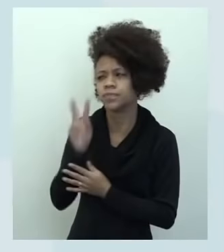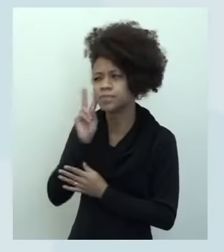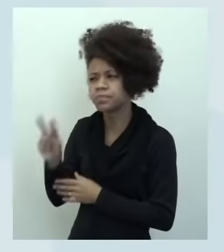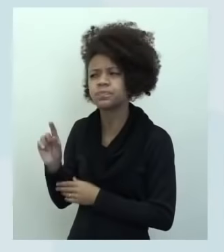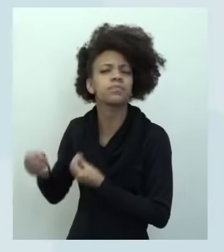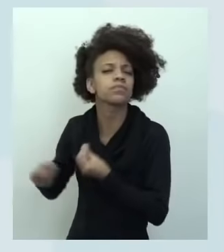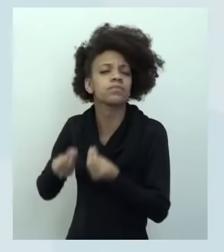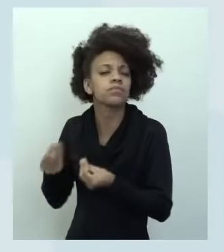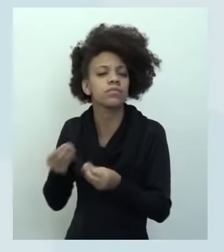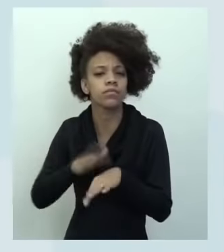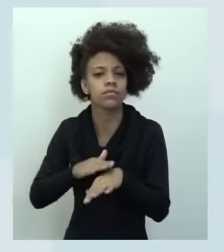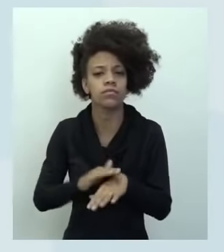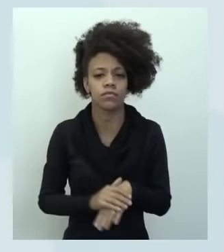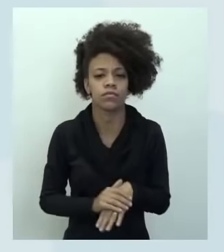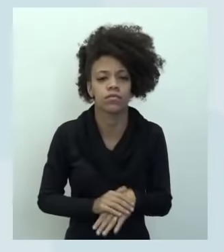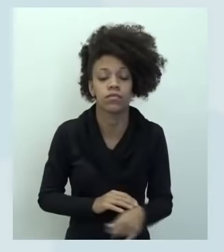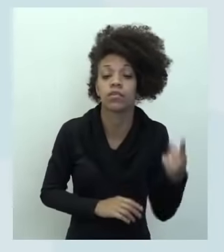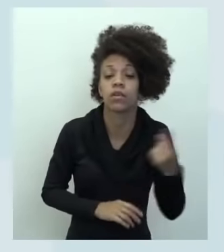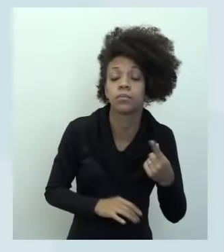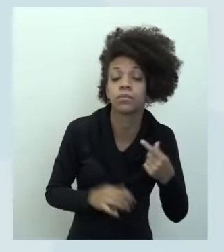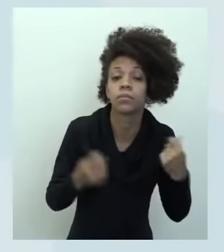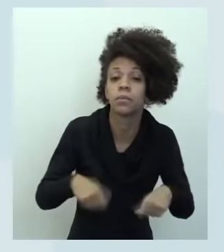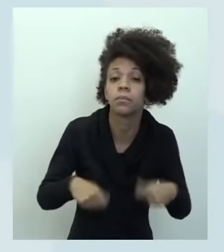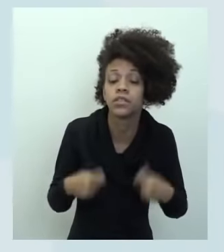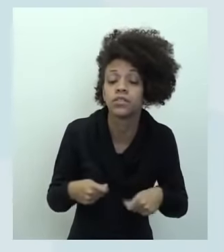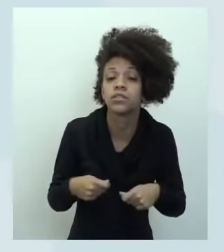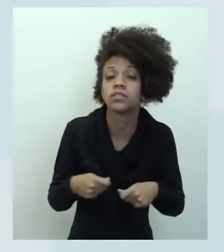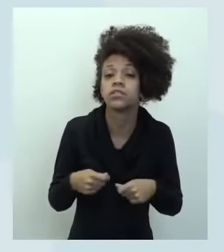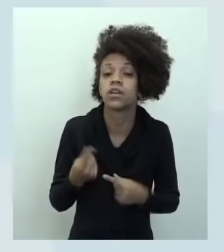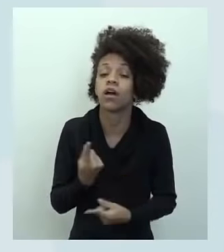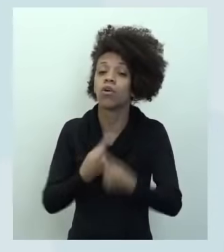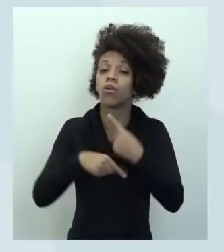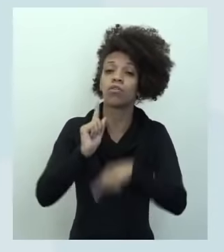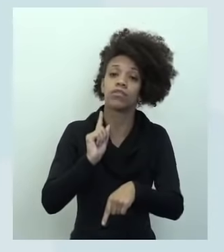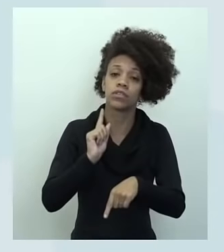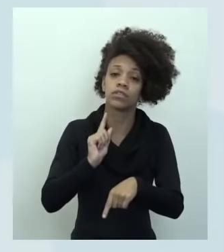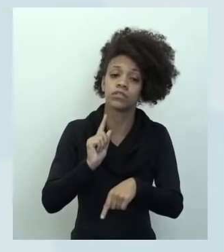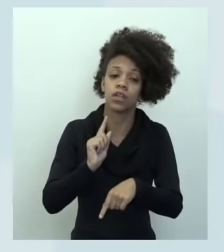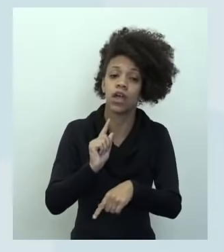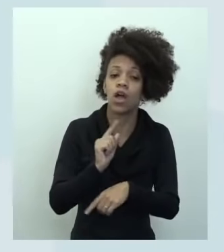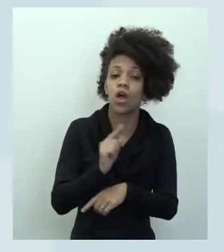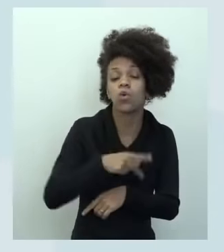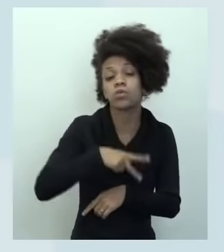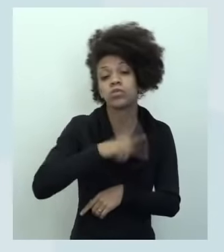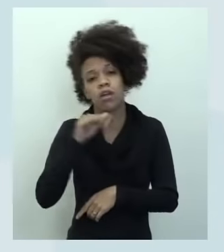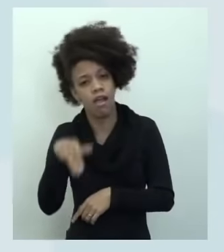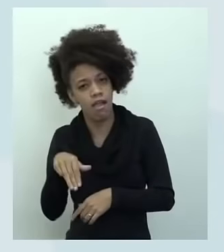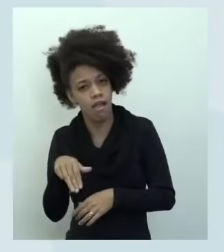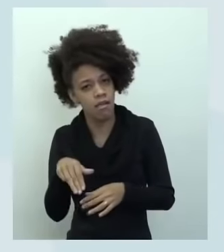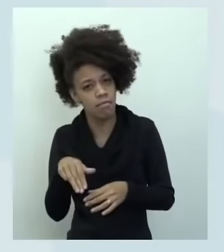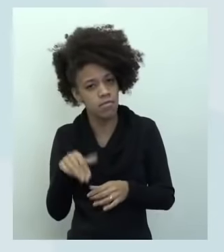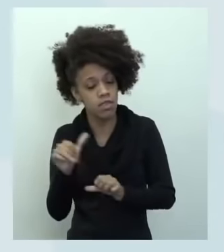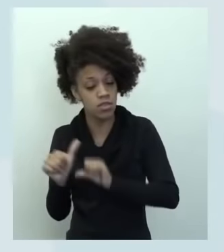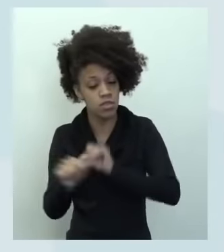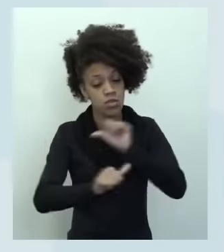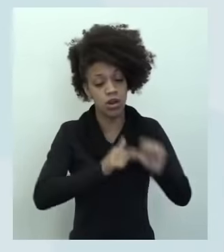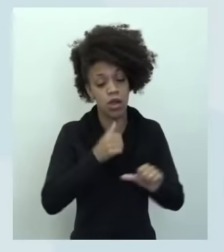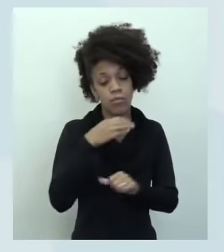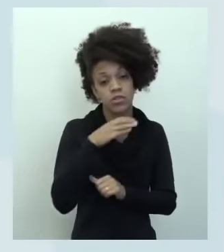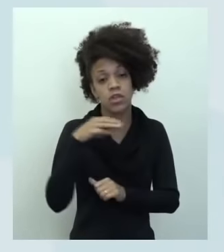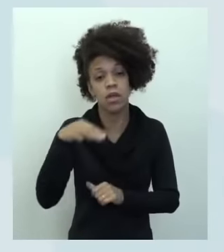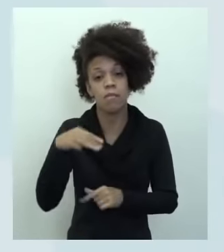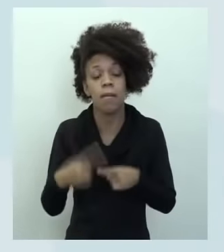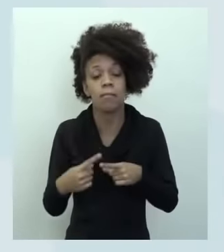ideia. Primeiramente é necessário converter aí os meus 1.000 quilômetros em centímetro, porque a escala